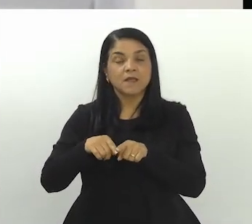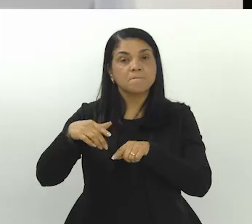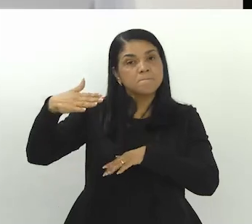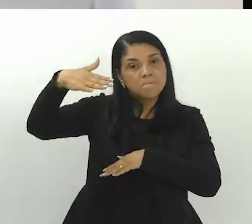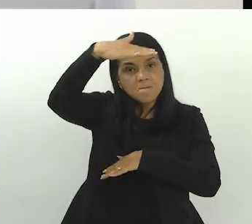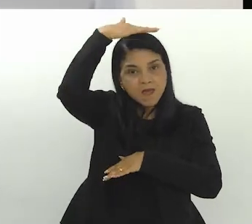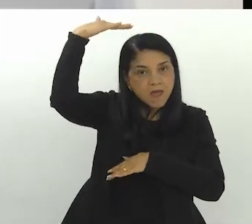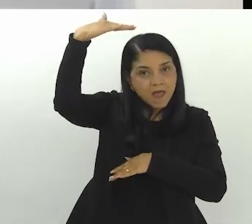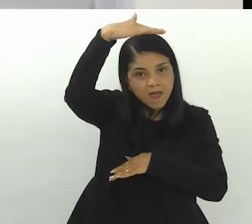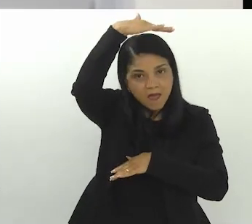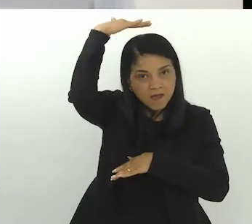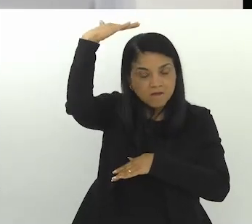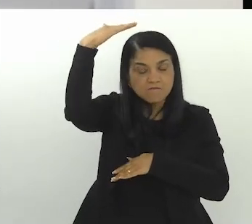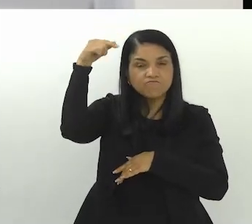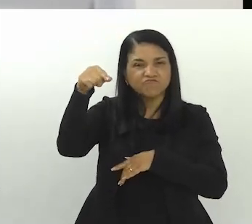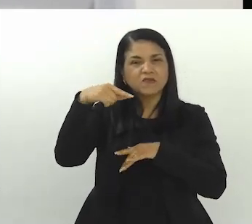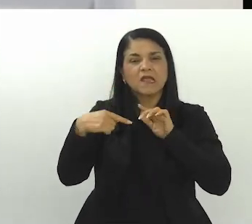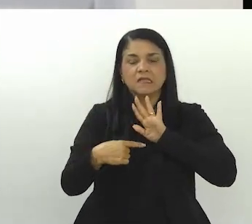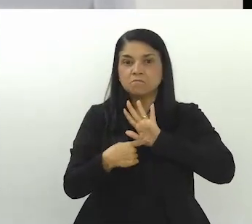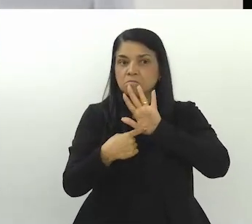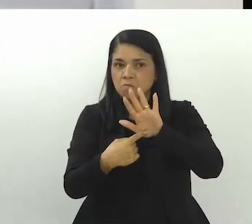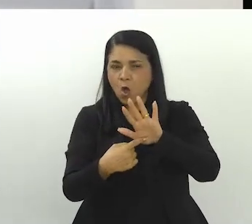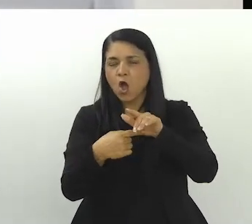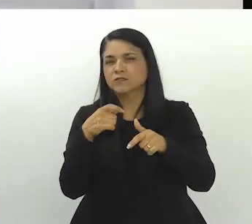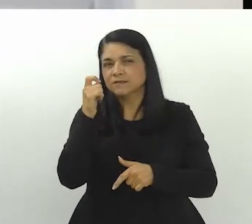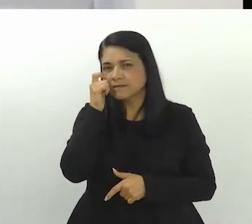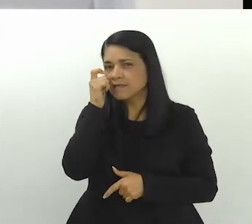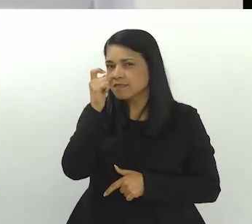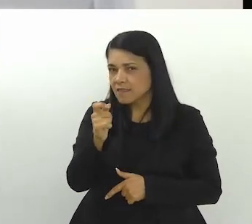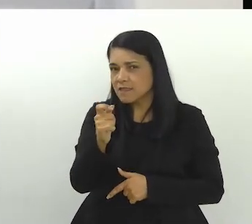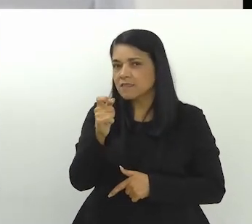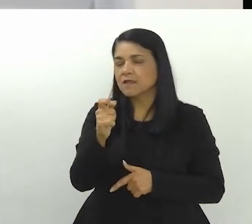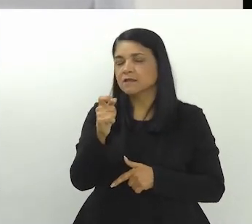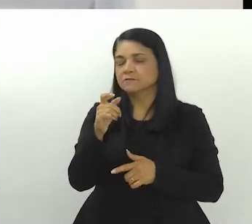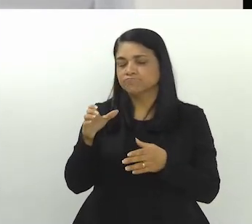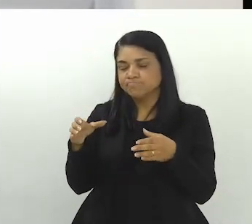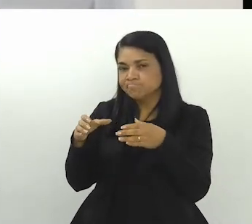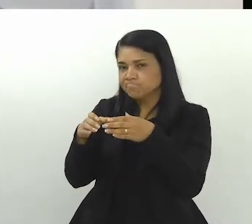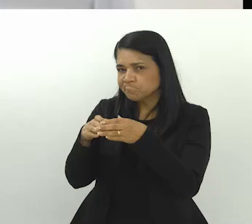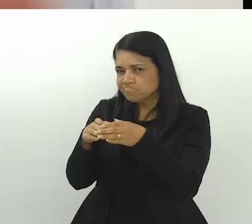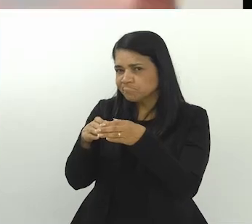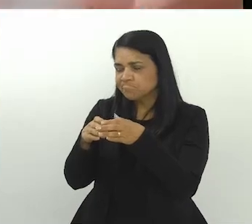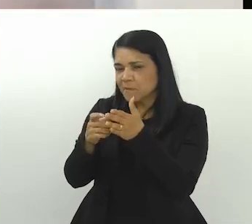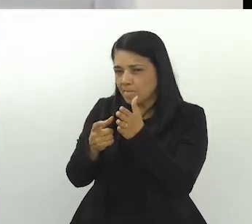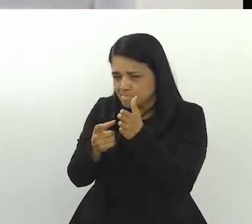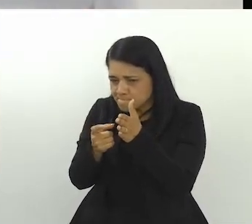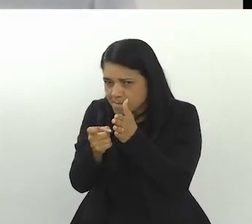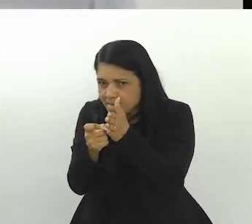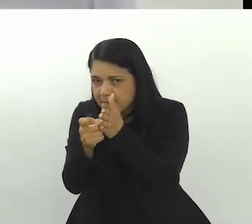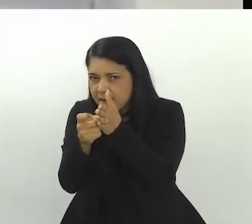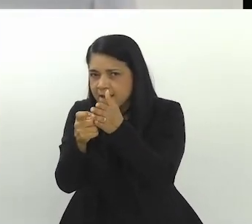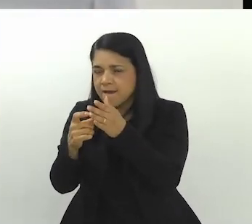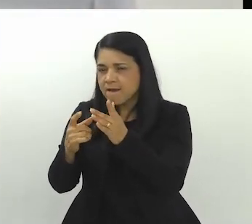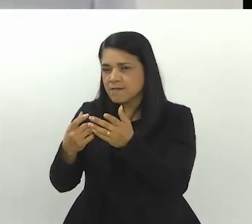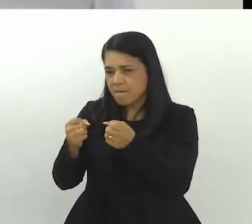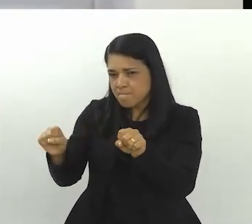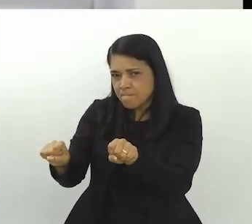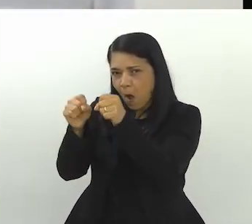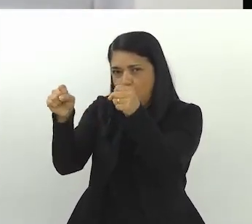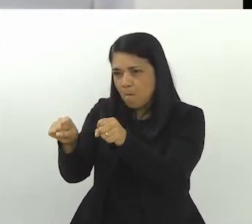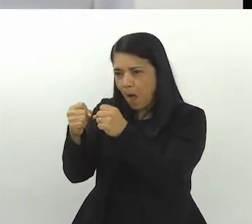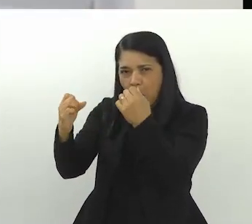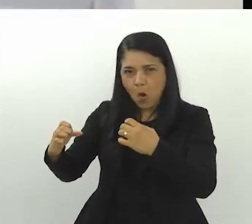ele sempre lembra uma coisa que eu acho que é interessante para a gente pensar o crime organizado, né, e pensar como é complexa essa relação